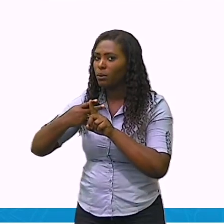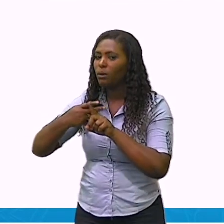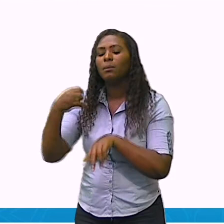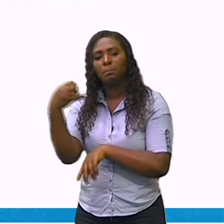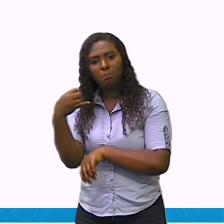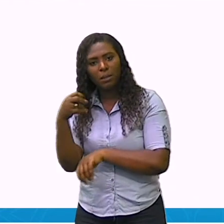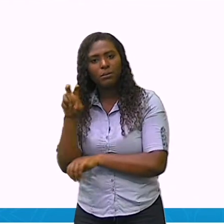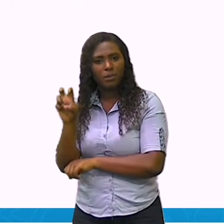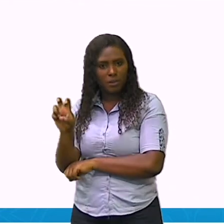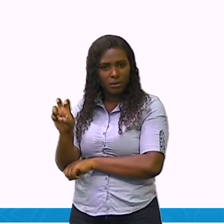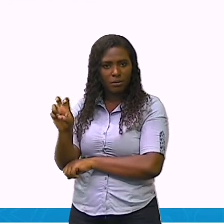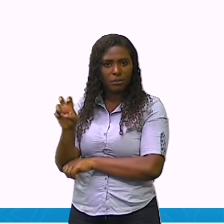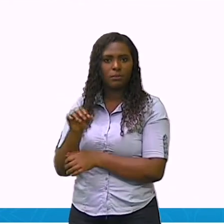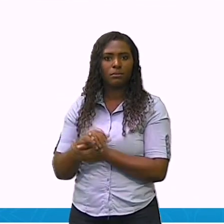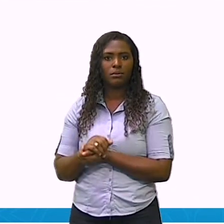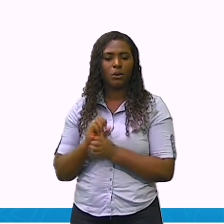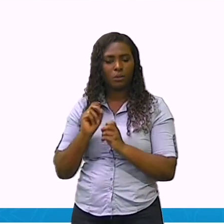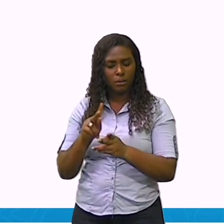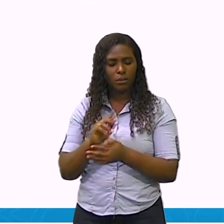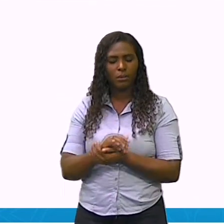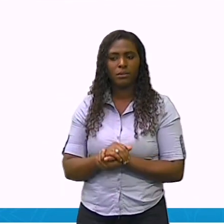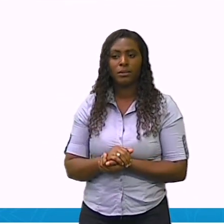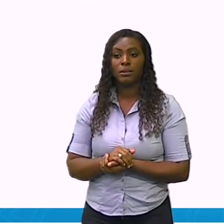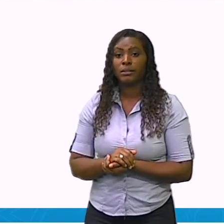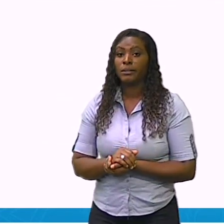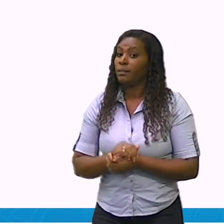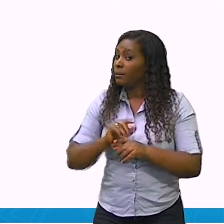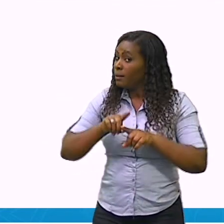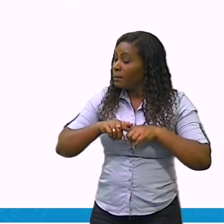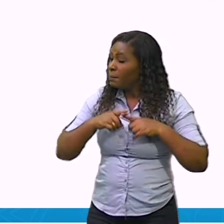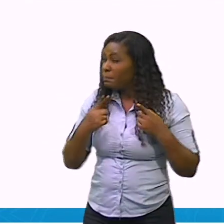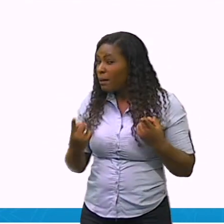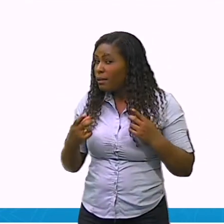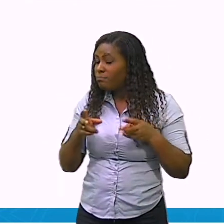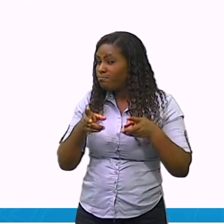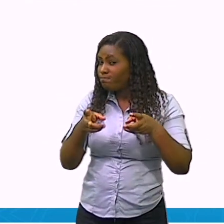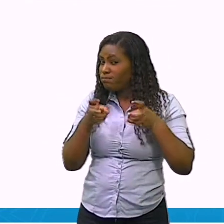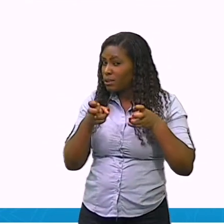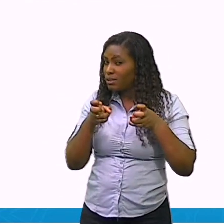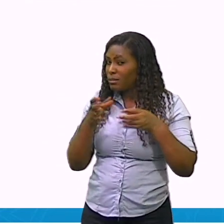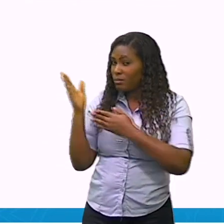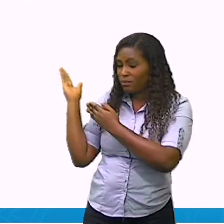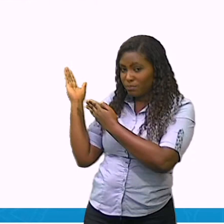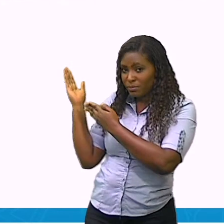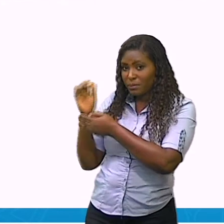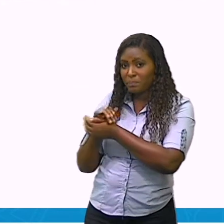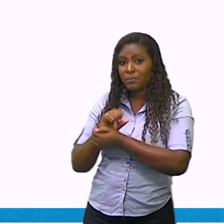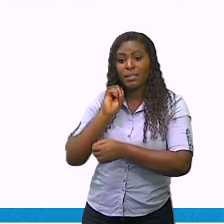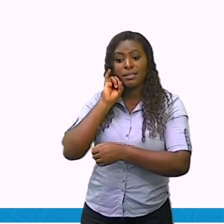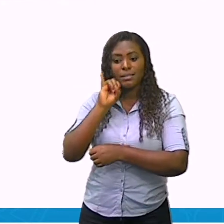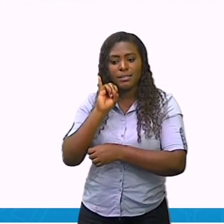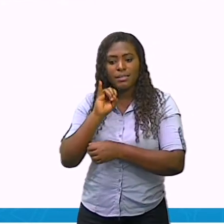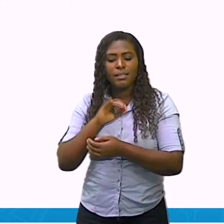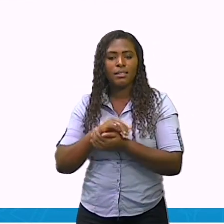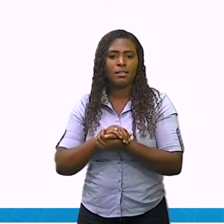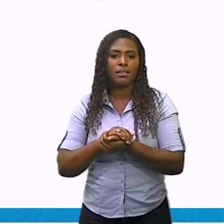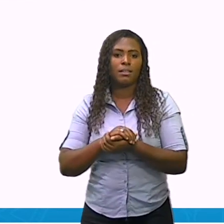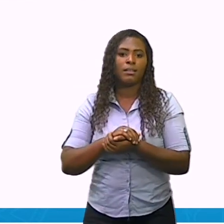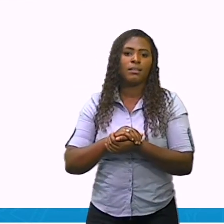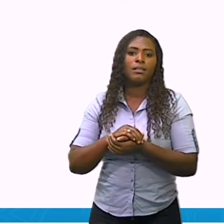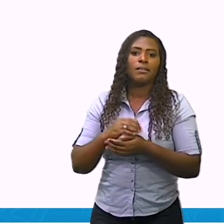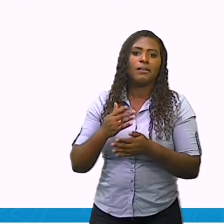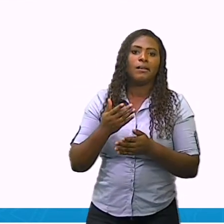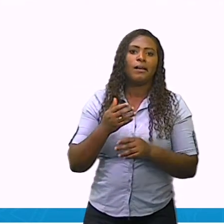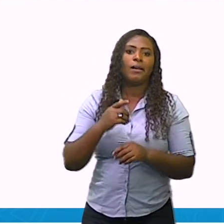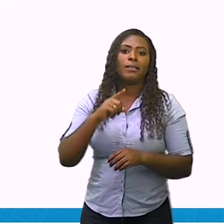5, certo? Mas preste atenção, e se saiu 12? Qual